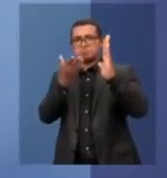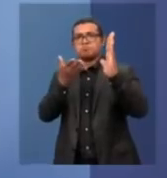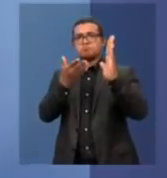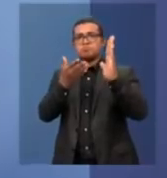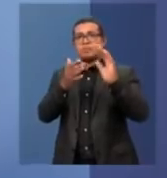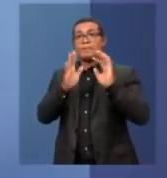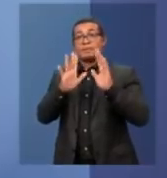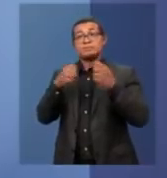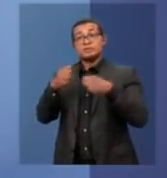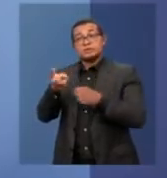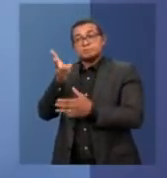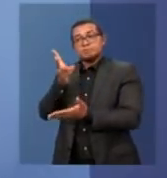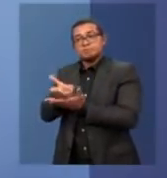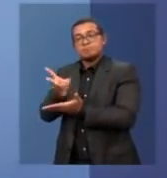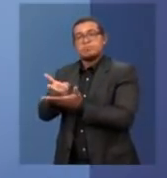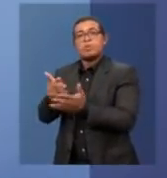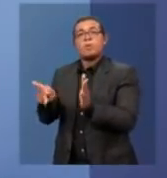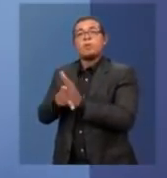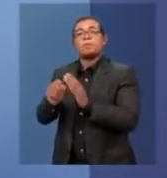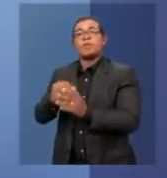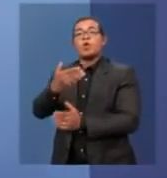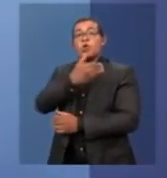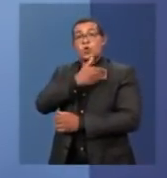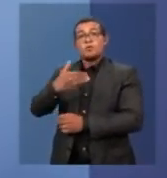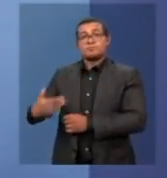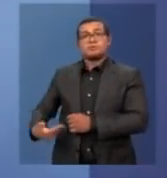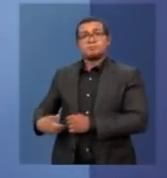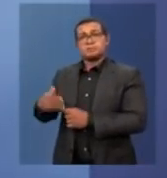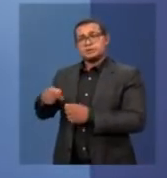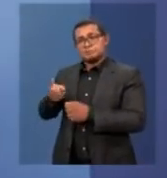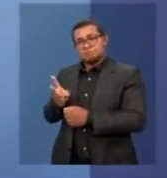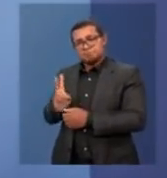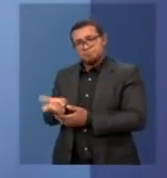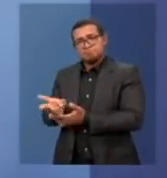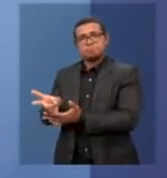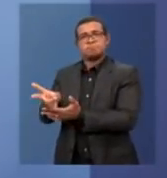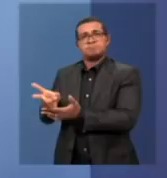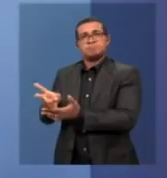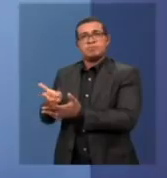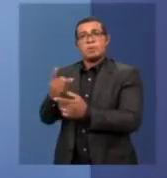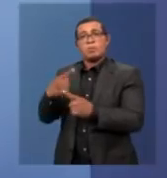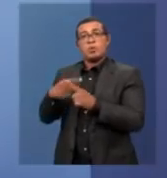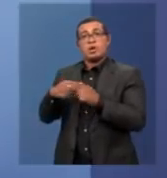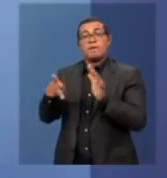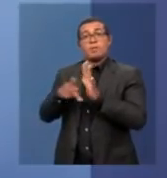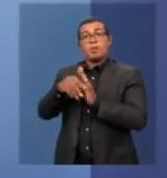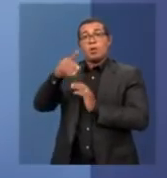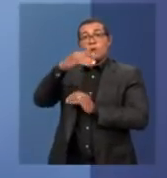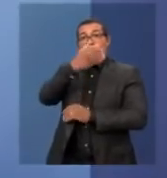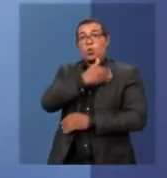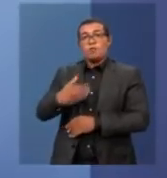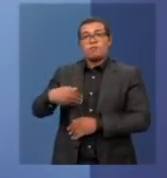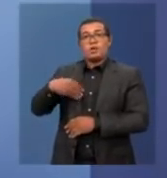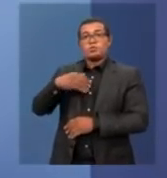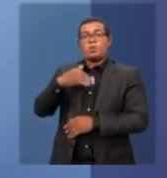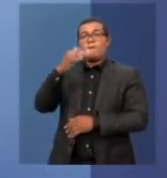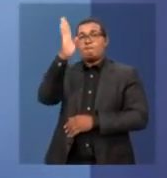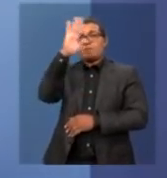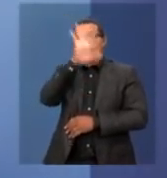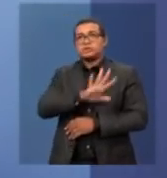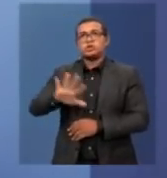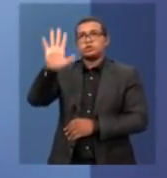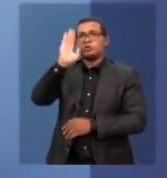têm que ser mantidas pelo poder público eo governo federal já implantou em todos os lugares do brasil aqui nós temos não vê o modelo